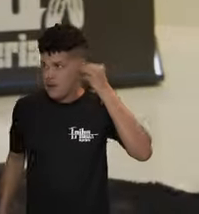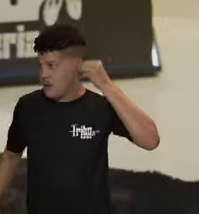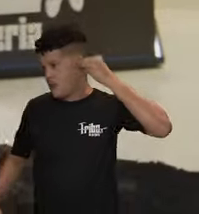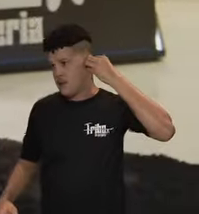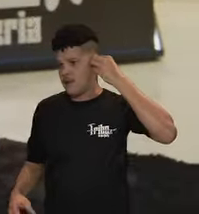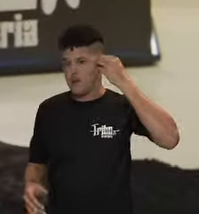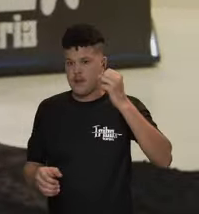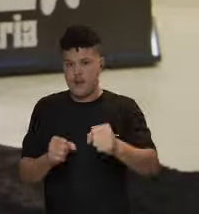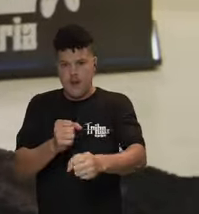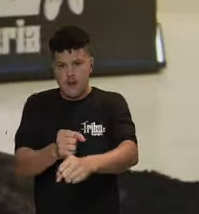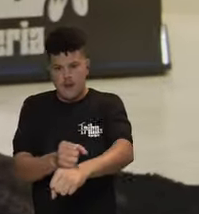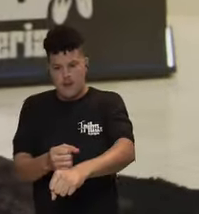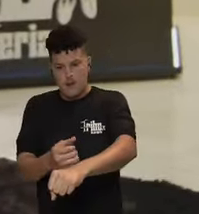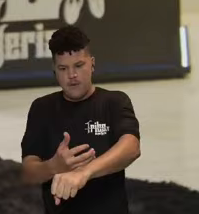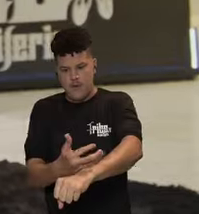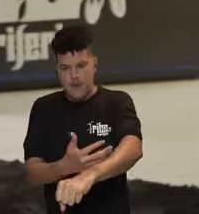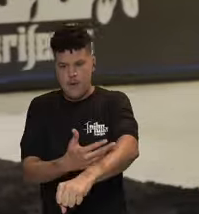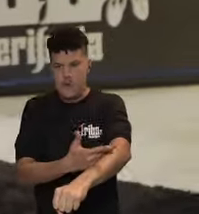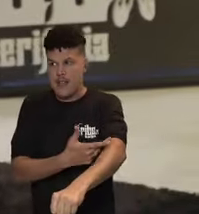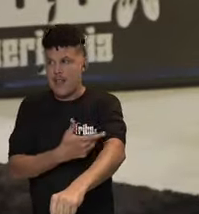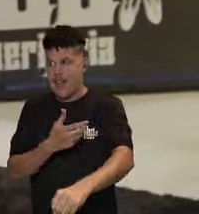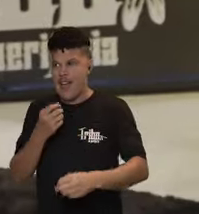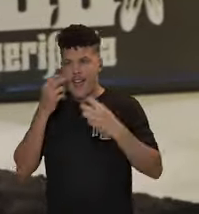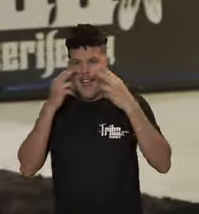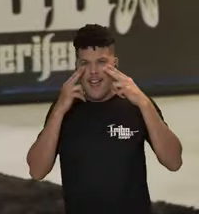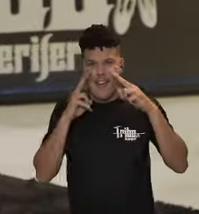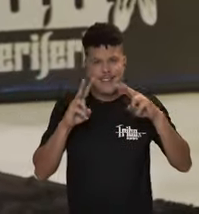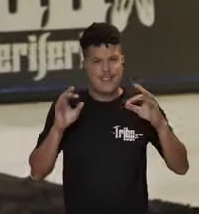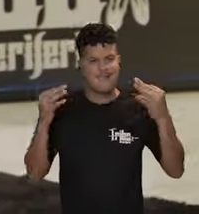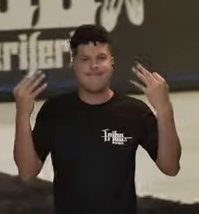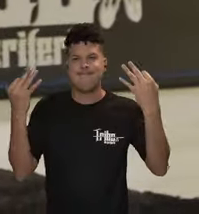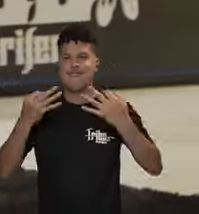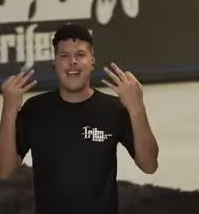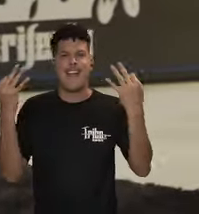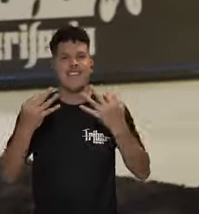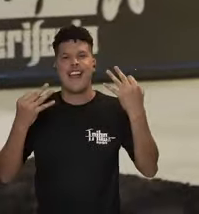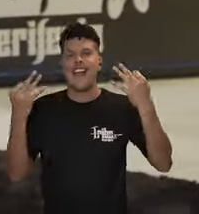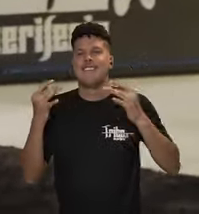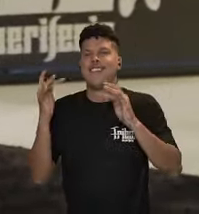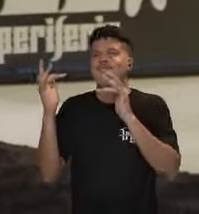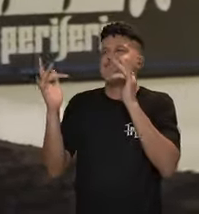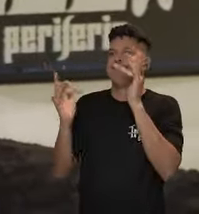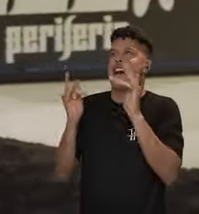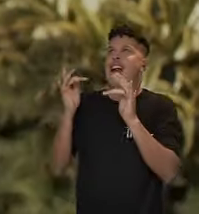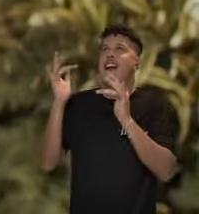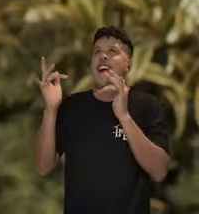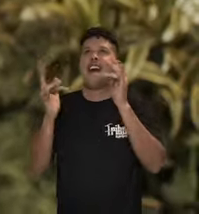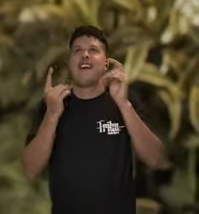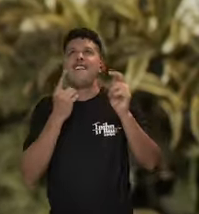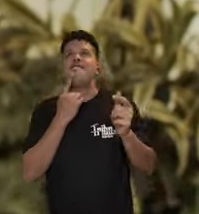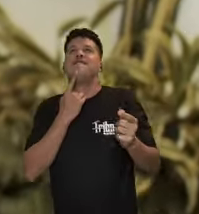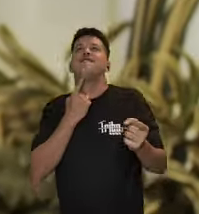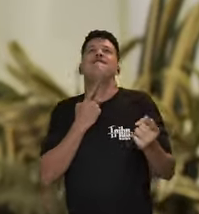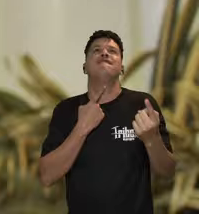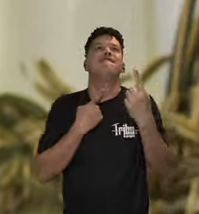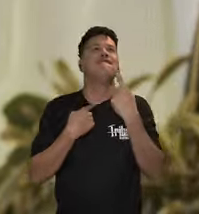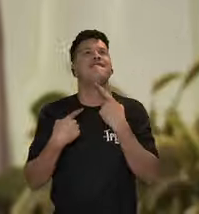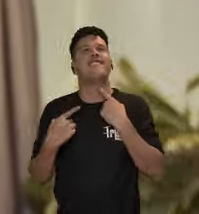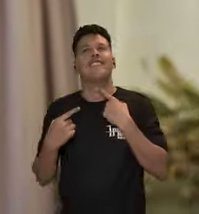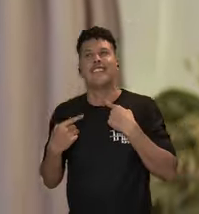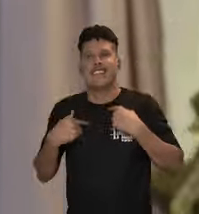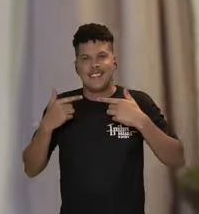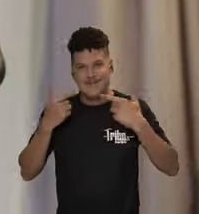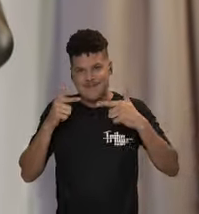Tá formigando, visão tá ouro. Tô namorando e nesse desnamoro, vontade